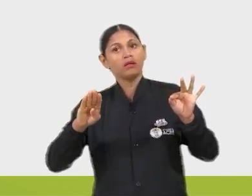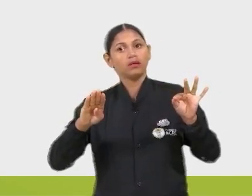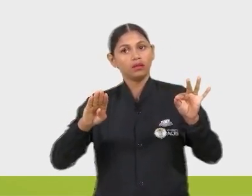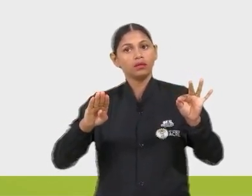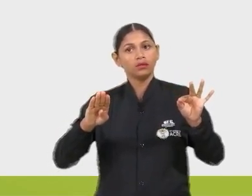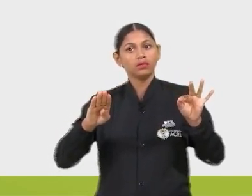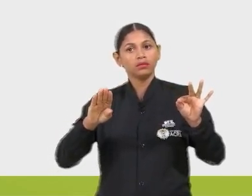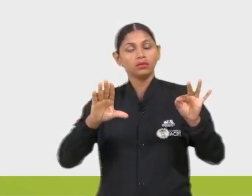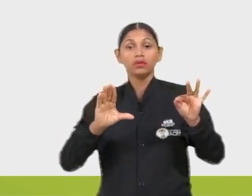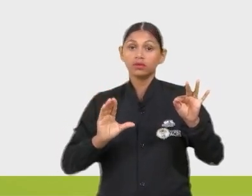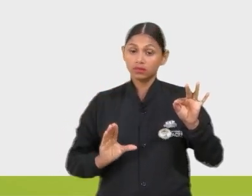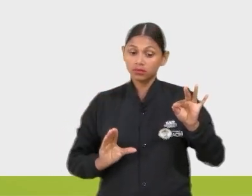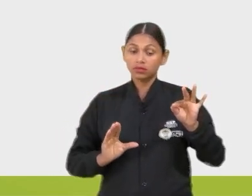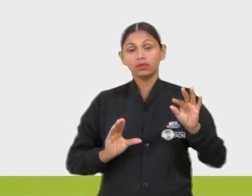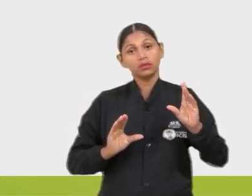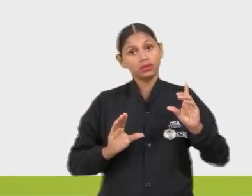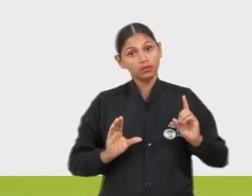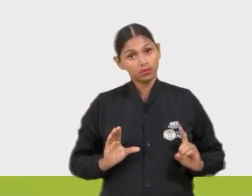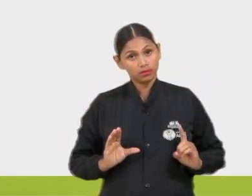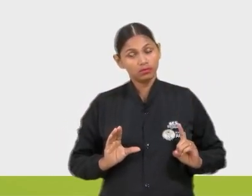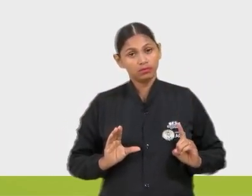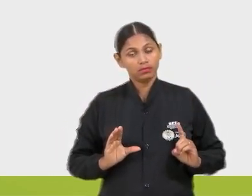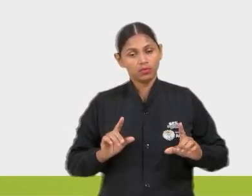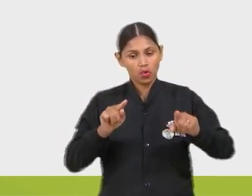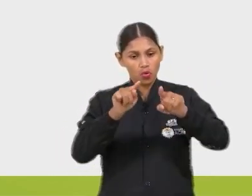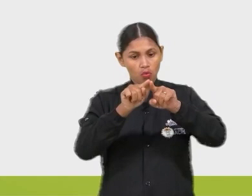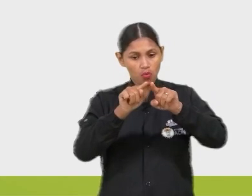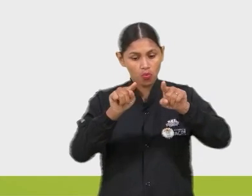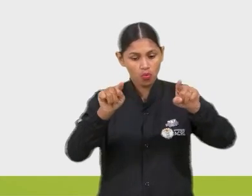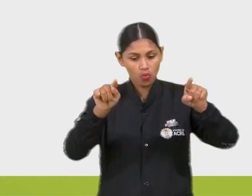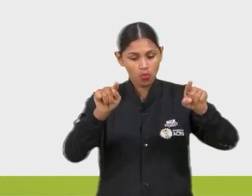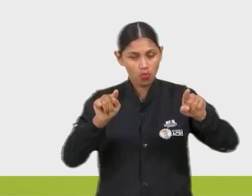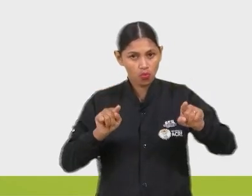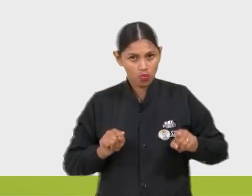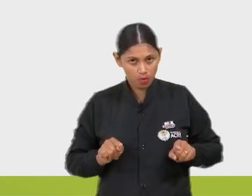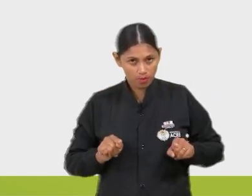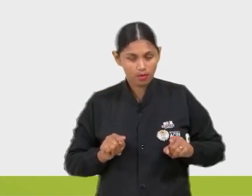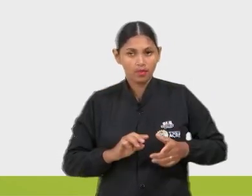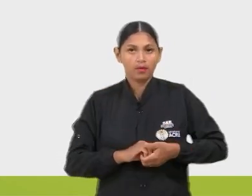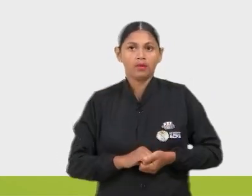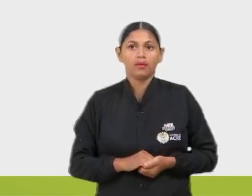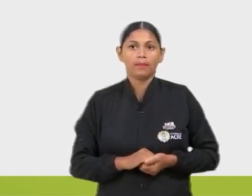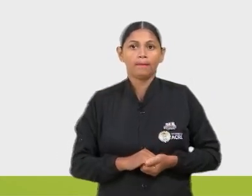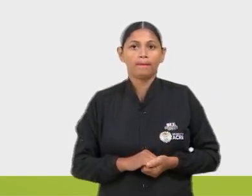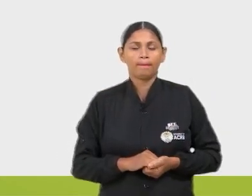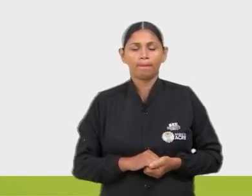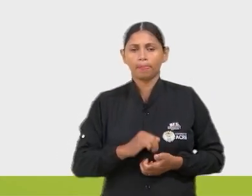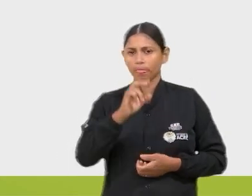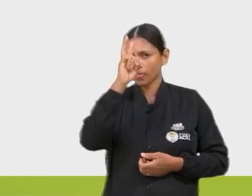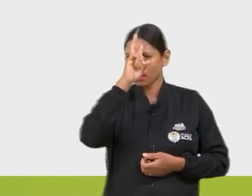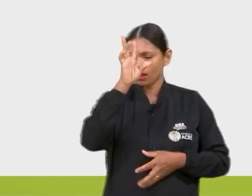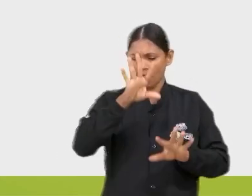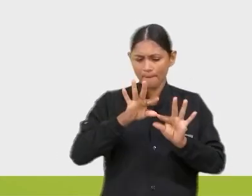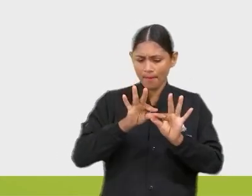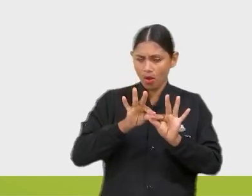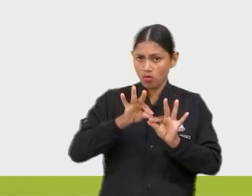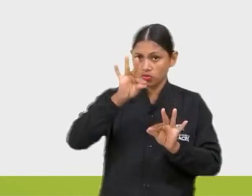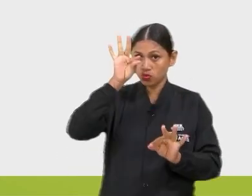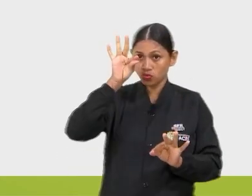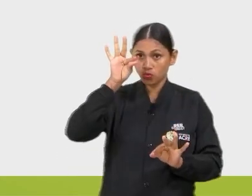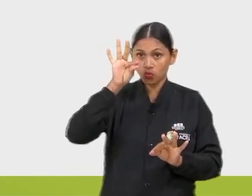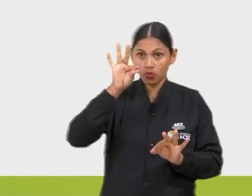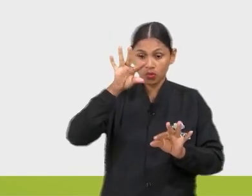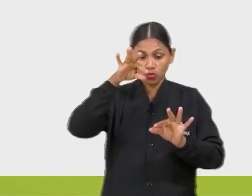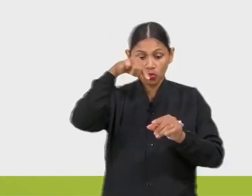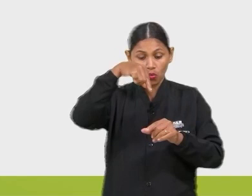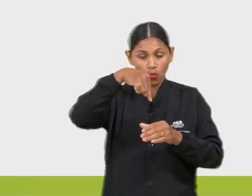da pirâmide, logo acima, já havia dito. Altura, sempre na parte central. Lembra o ponto O aqui de origem, de encontro das diagonais,